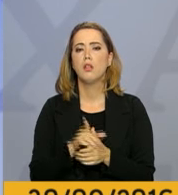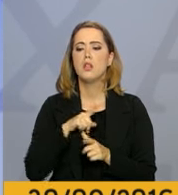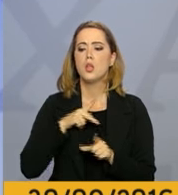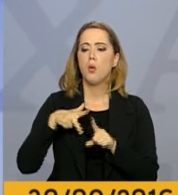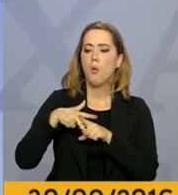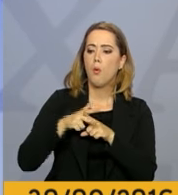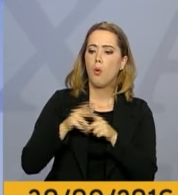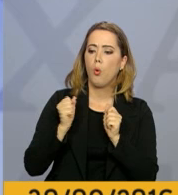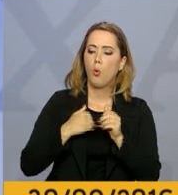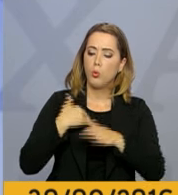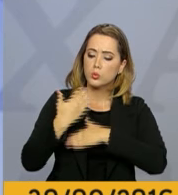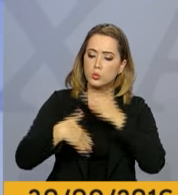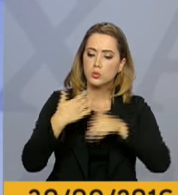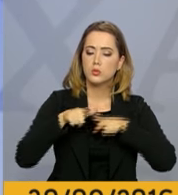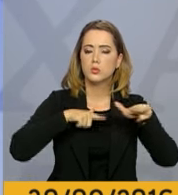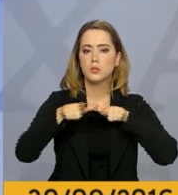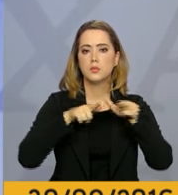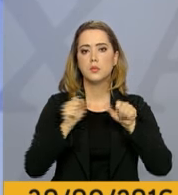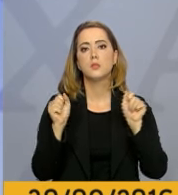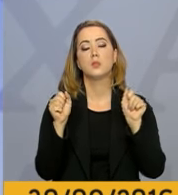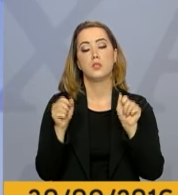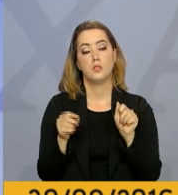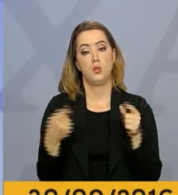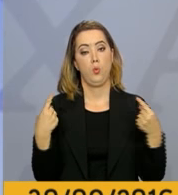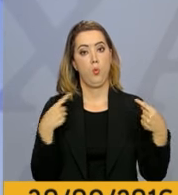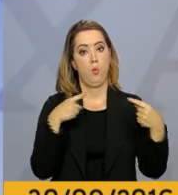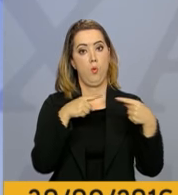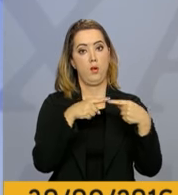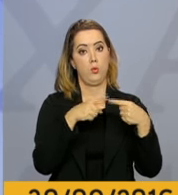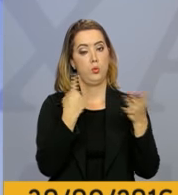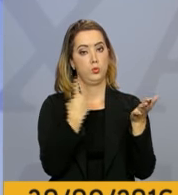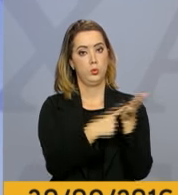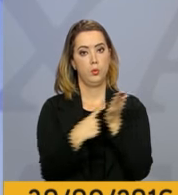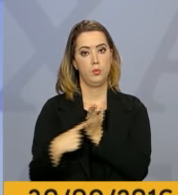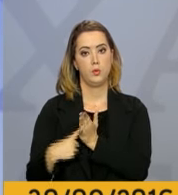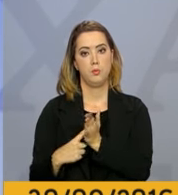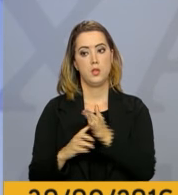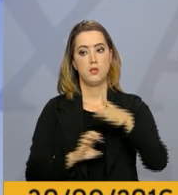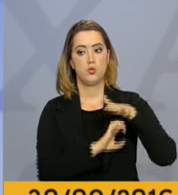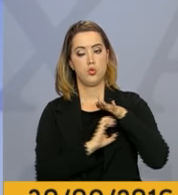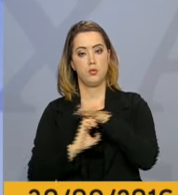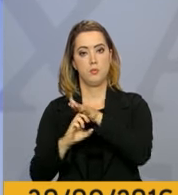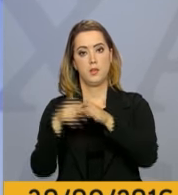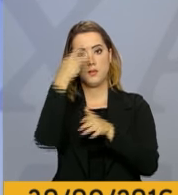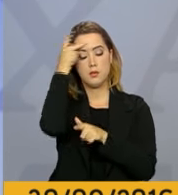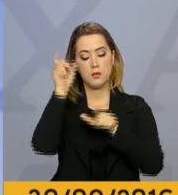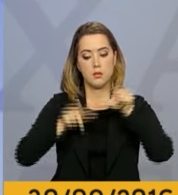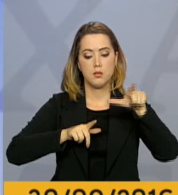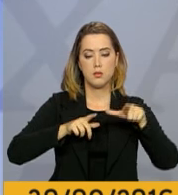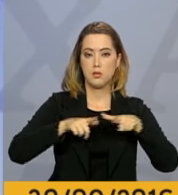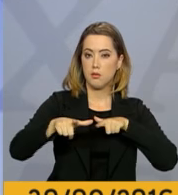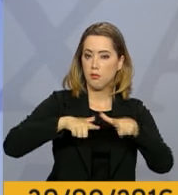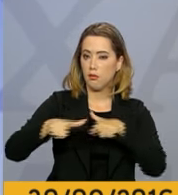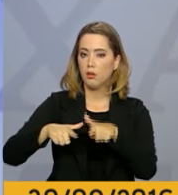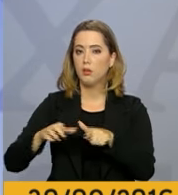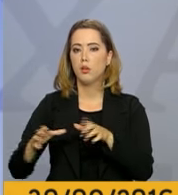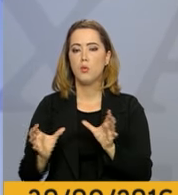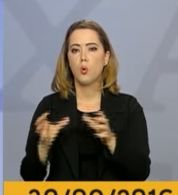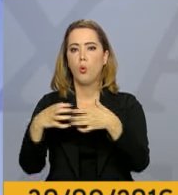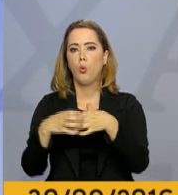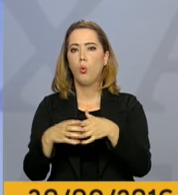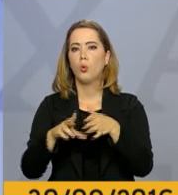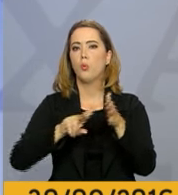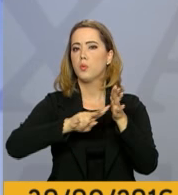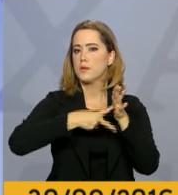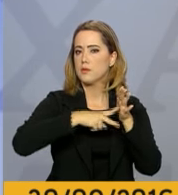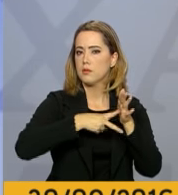uma convenção coletiva entre trabalhadores e empregadores, com as suas representações corporativas,